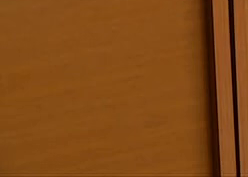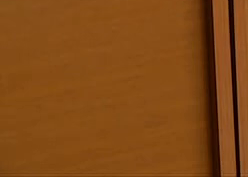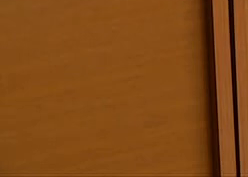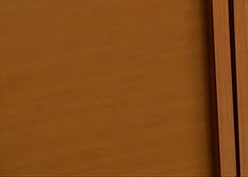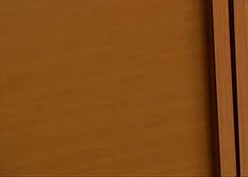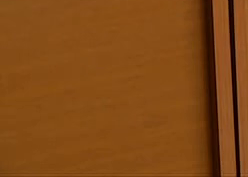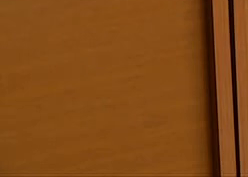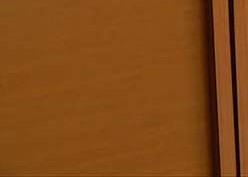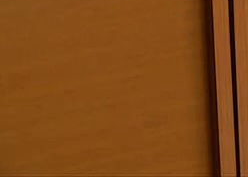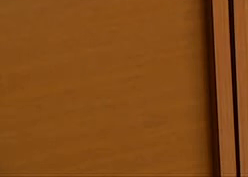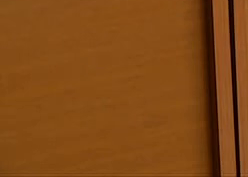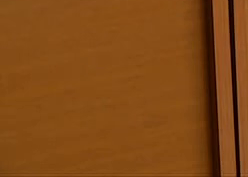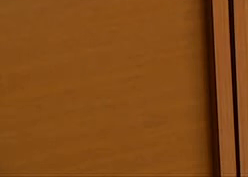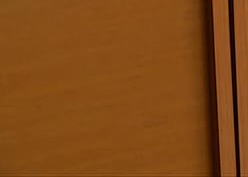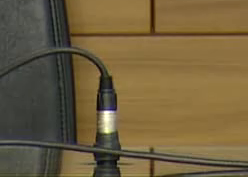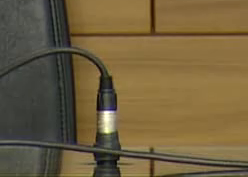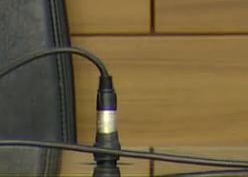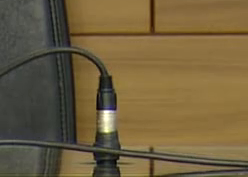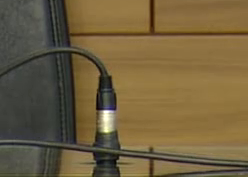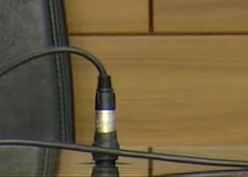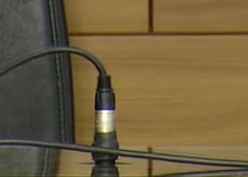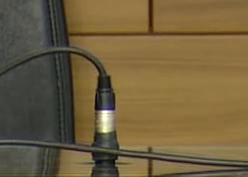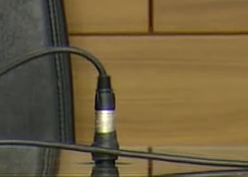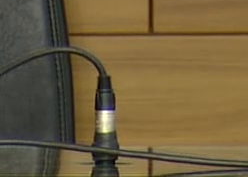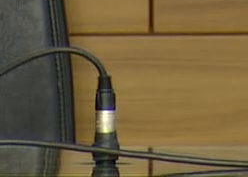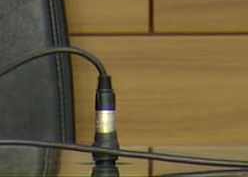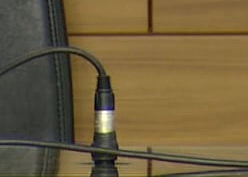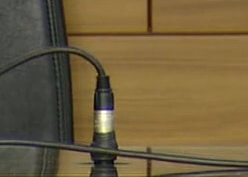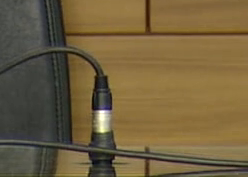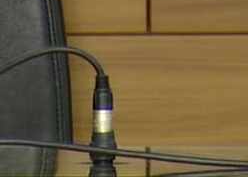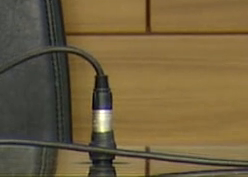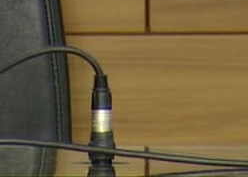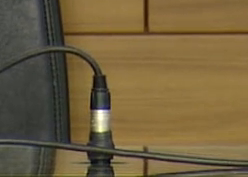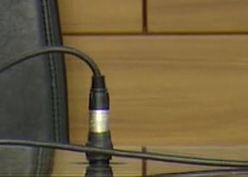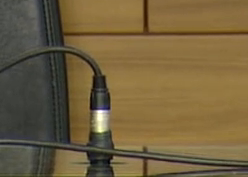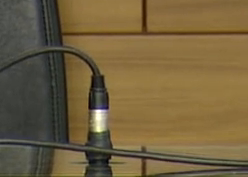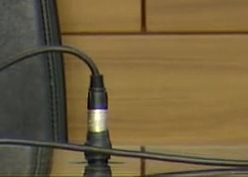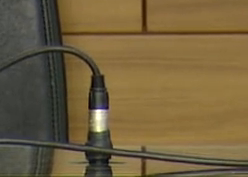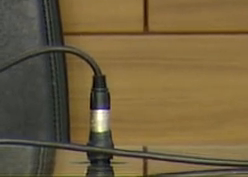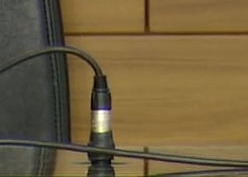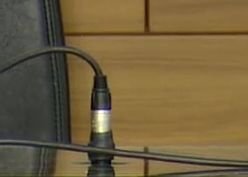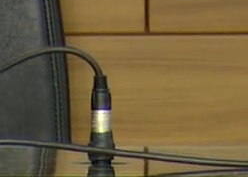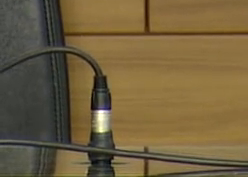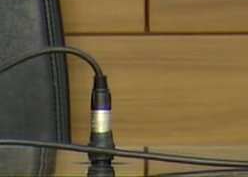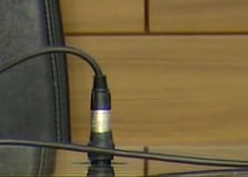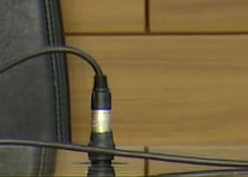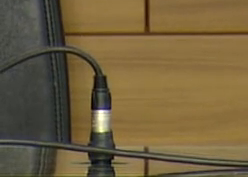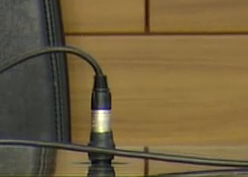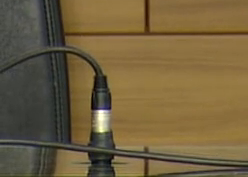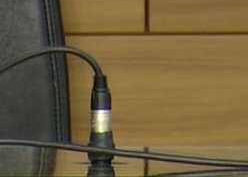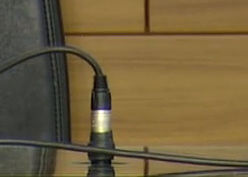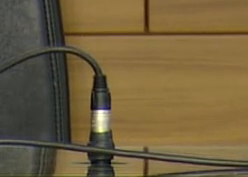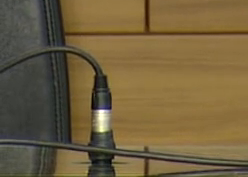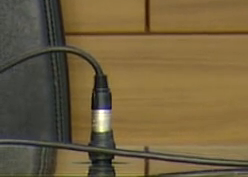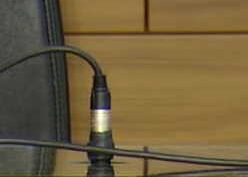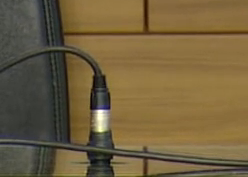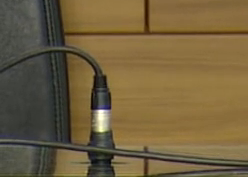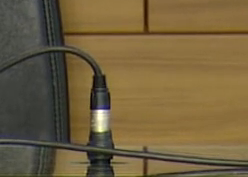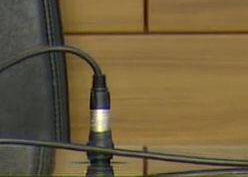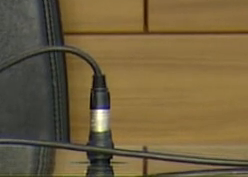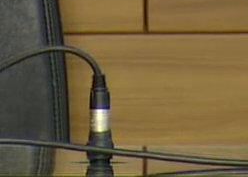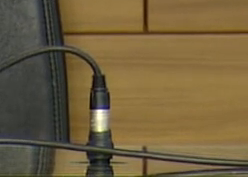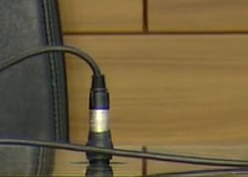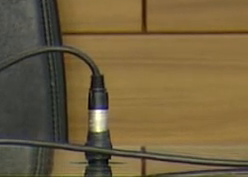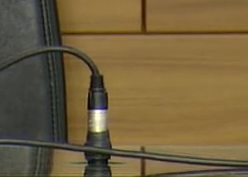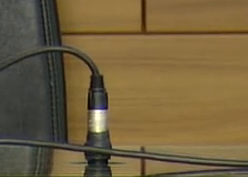Bom dia, senhores vereadores, vereadoras. Pedimos a todos que estão na casa colocar presença para nós darmos início à nossa ordem do dia. São 9h20 agora,